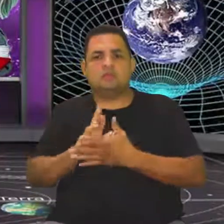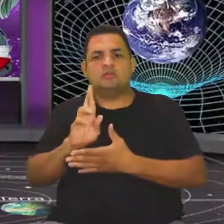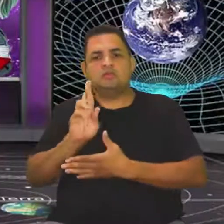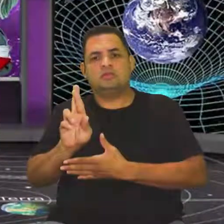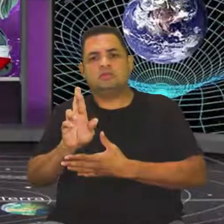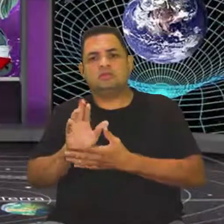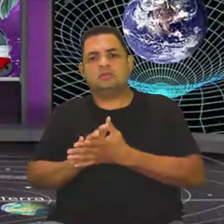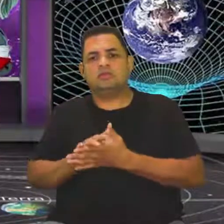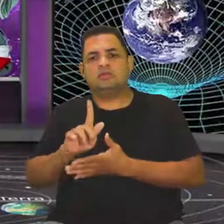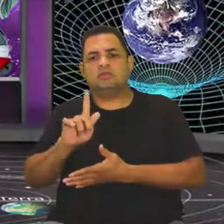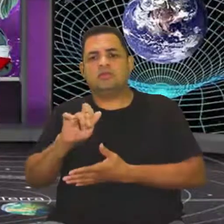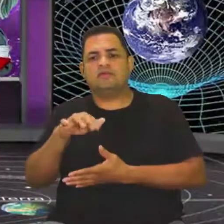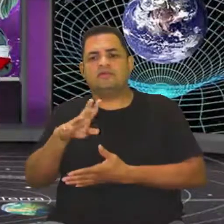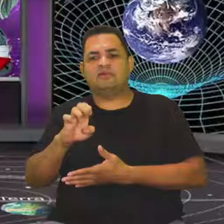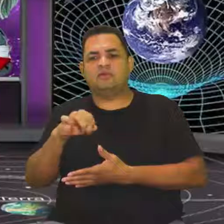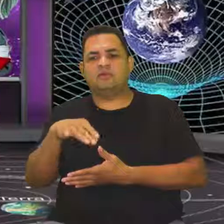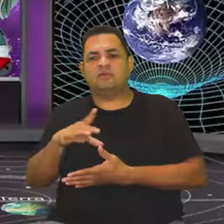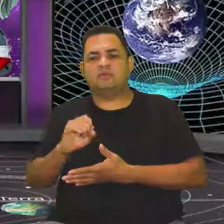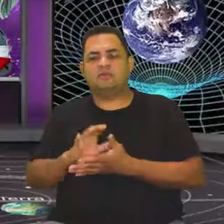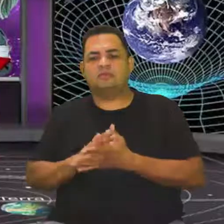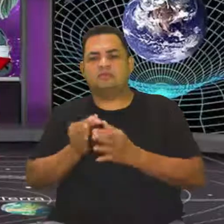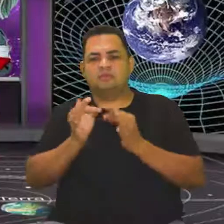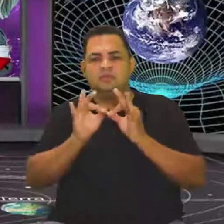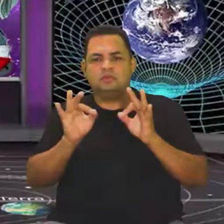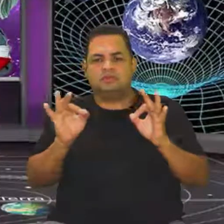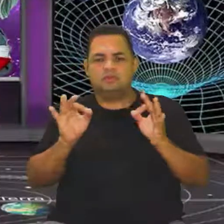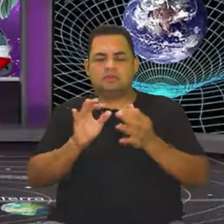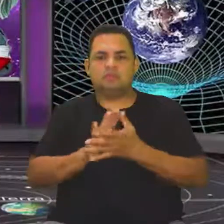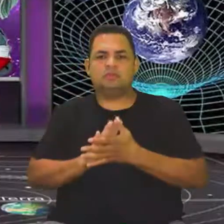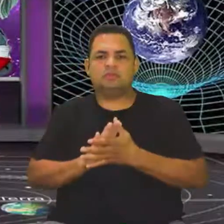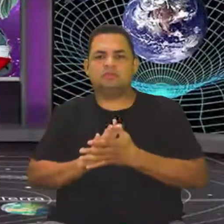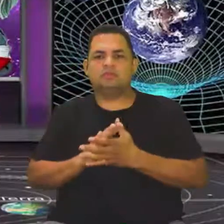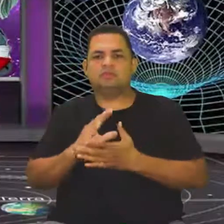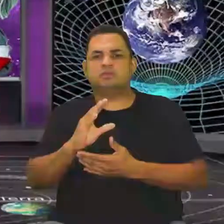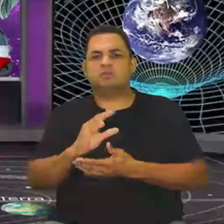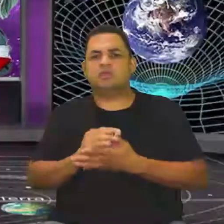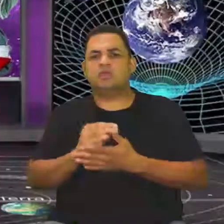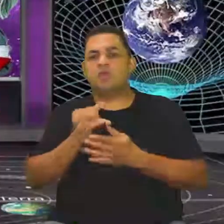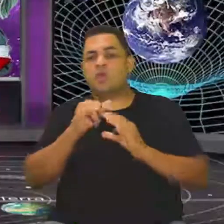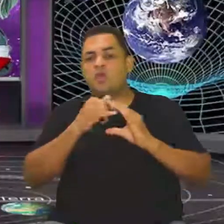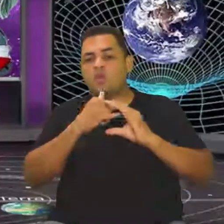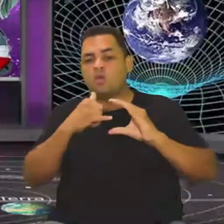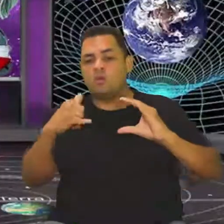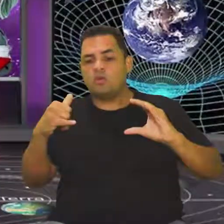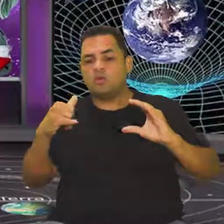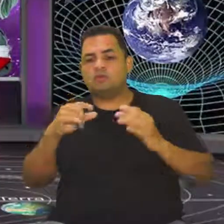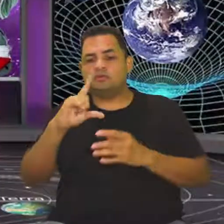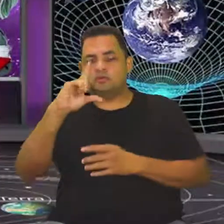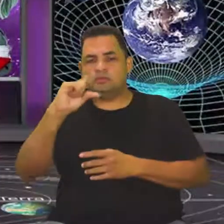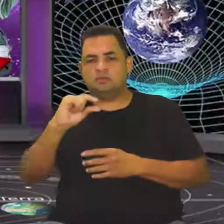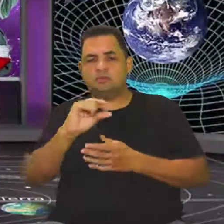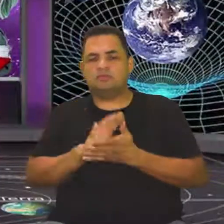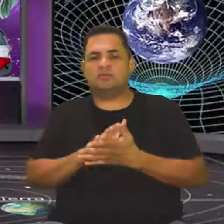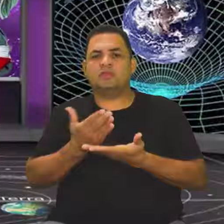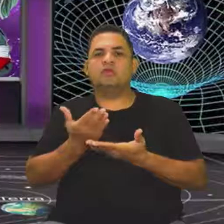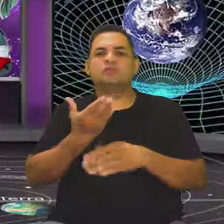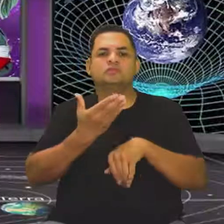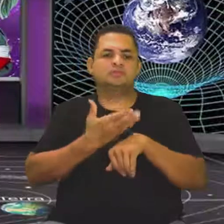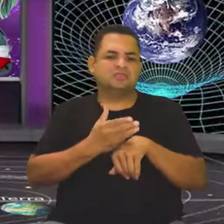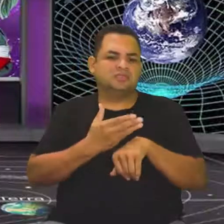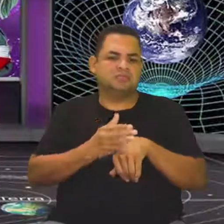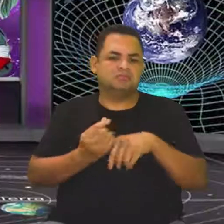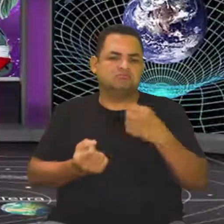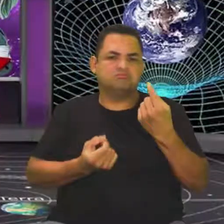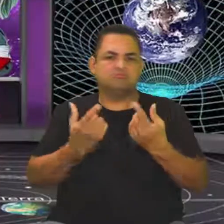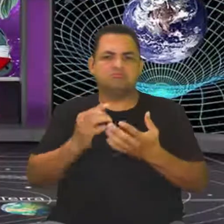também o galvanômetro, que é para medir aí corrente de baixa intensidade, tá? E nós fizemos aí alguns exercícios na aula